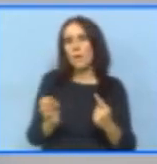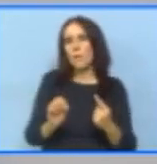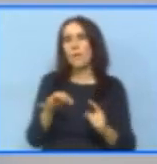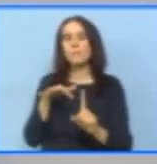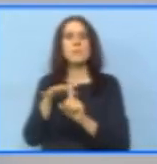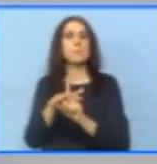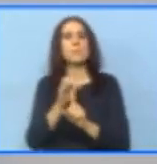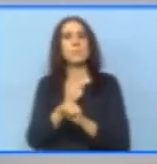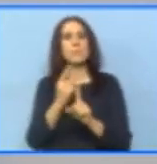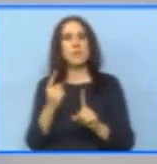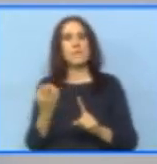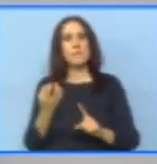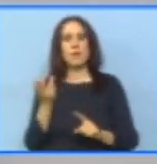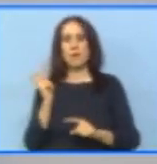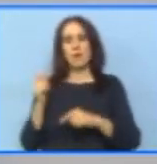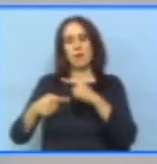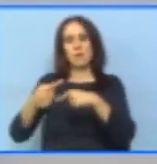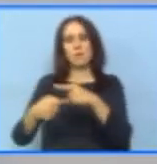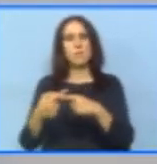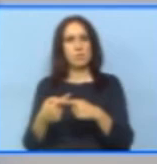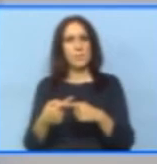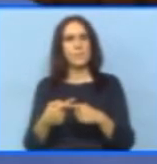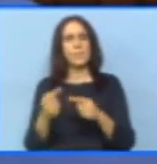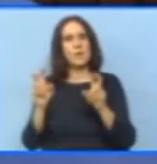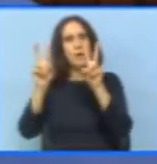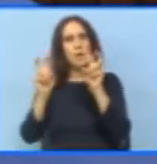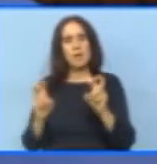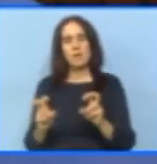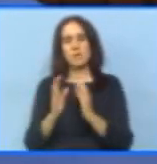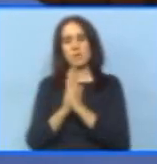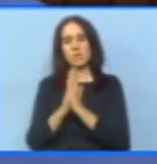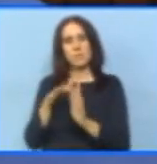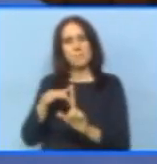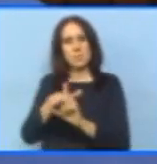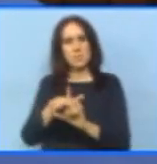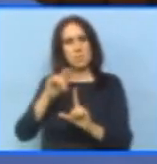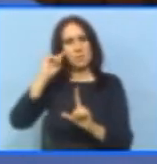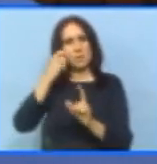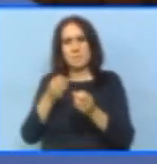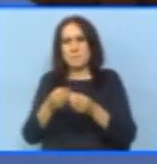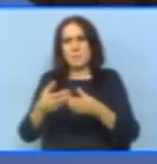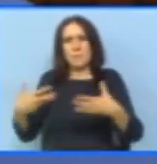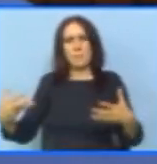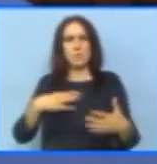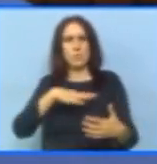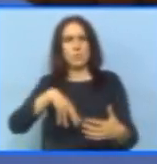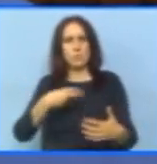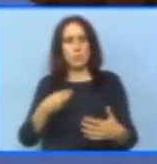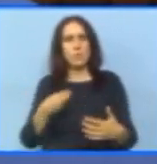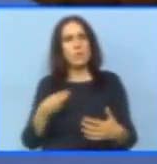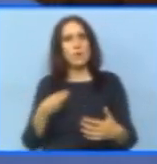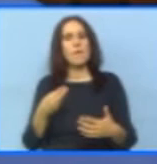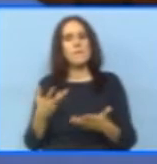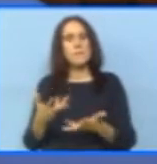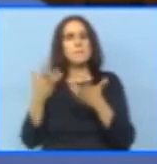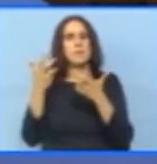perseguição, porque temos tido nos últimos anos os casos de perseguição religiosa, que têm aumentado muito em todo o mundo, e, portanto,